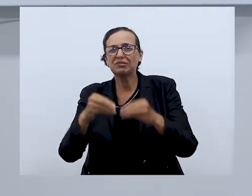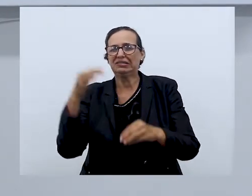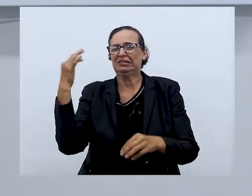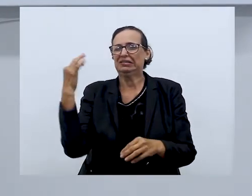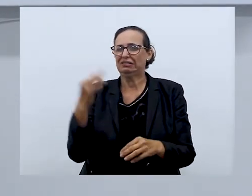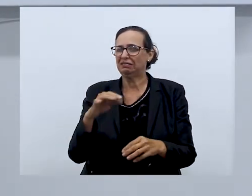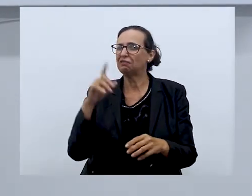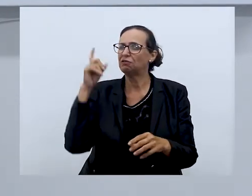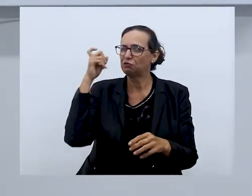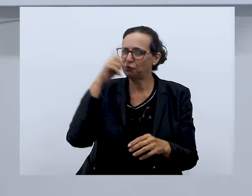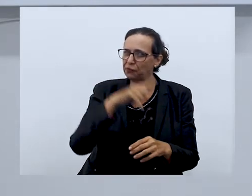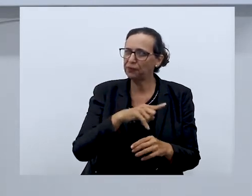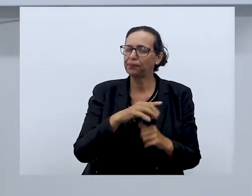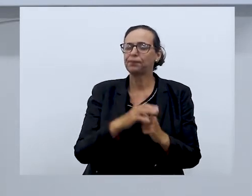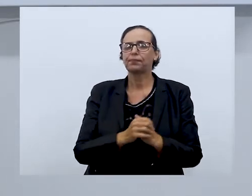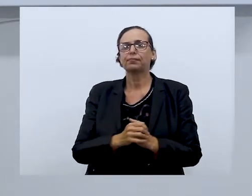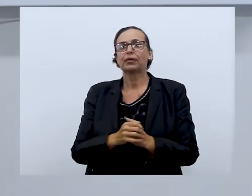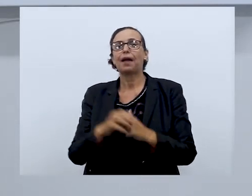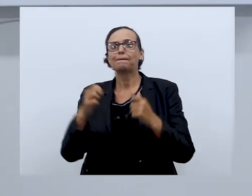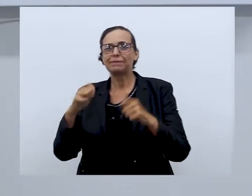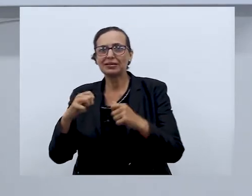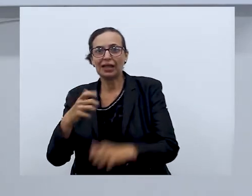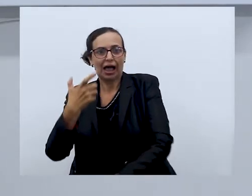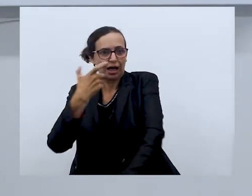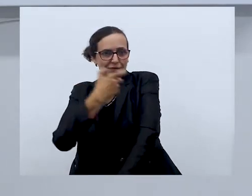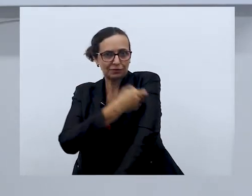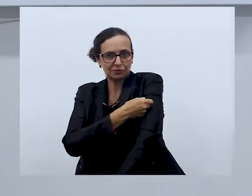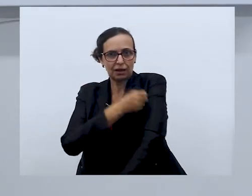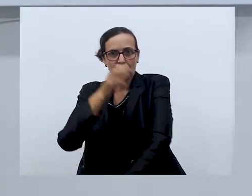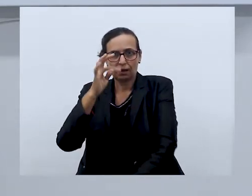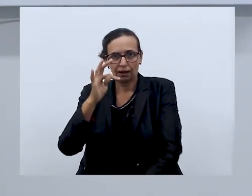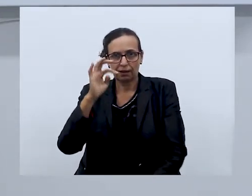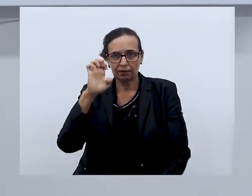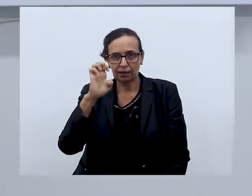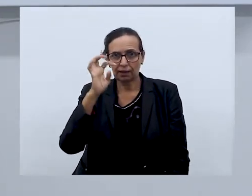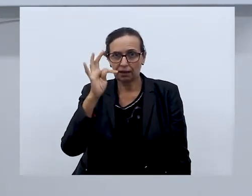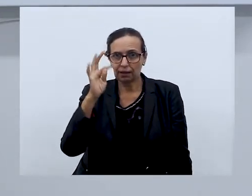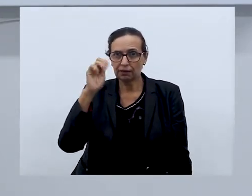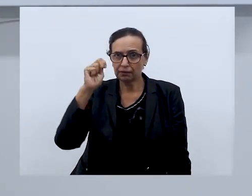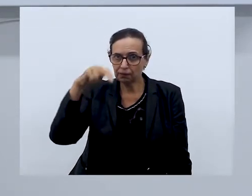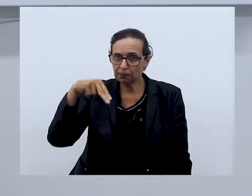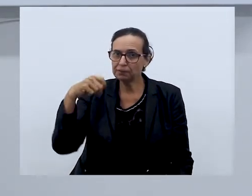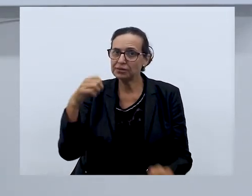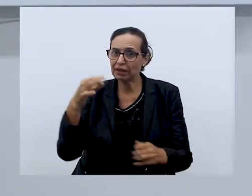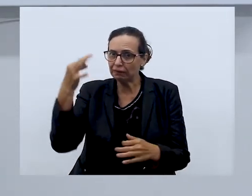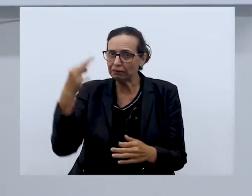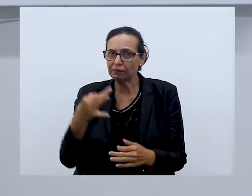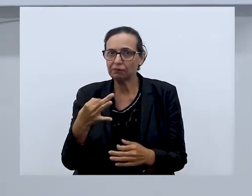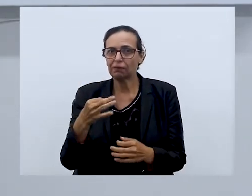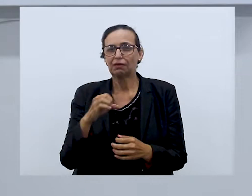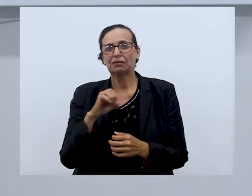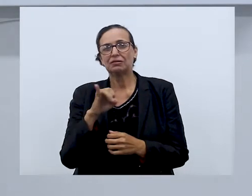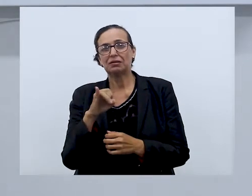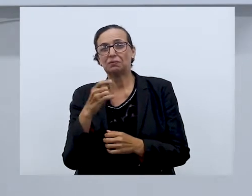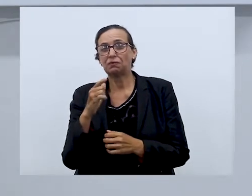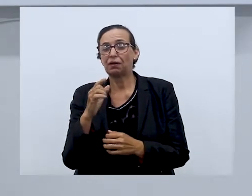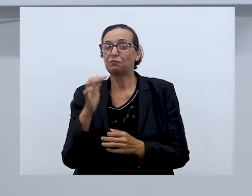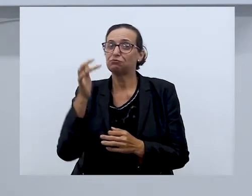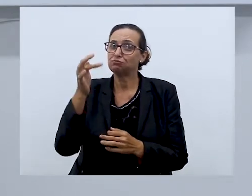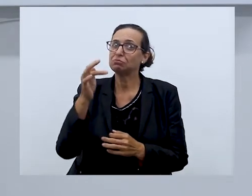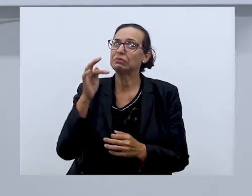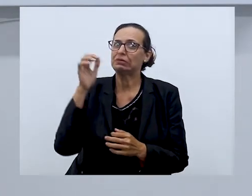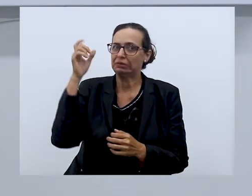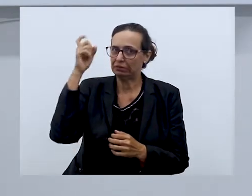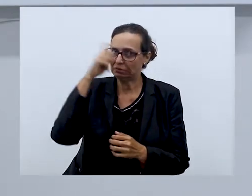algum nervo e pode comprometer. É importante que a vacina antitetânica esteja em dia, pois não sabemos o que poderá acontecer. Não